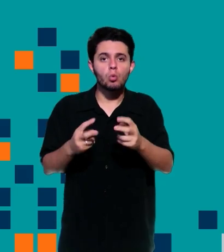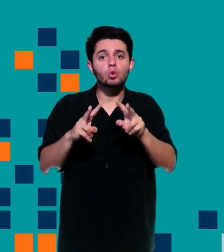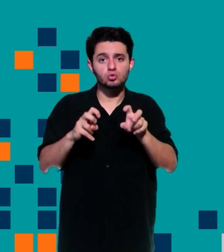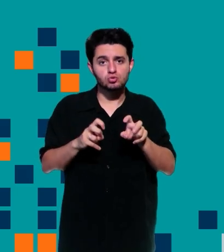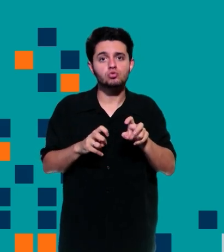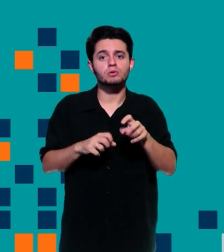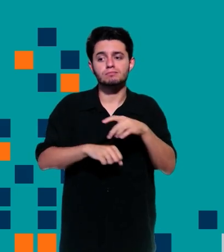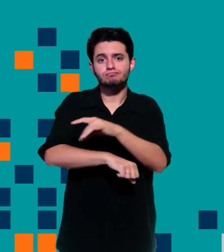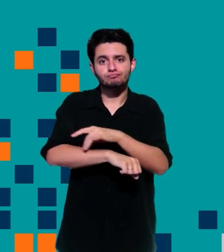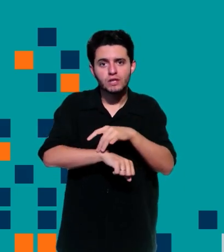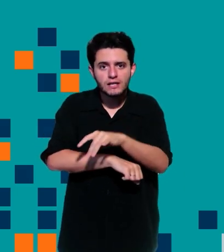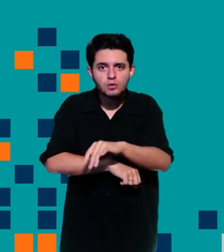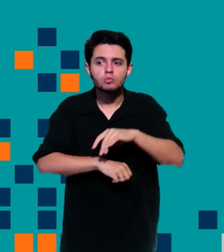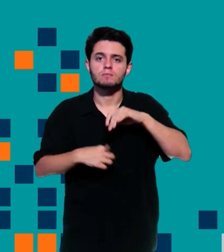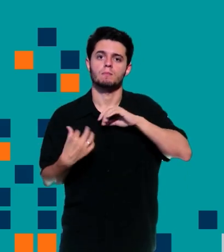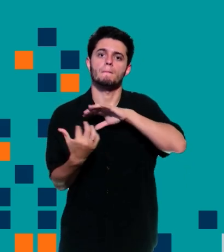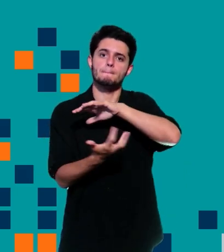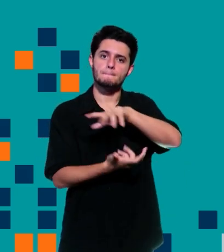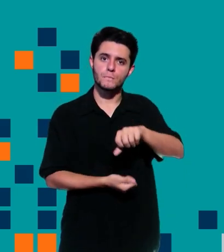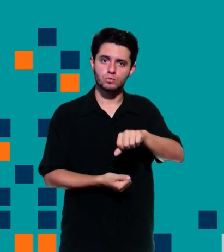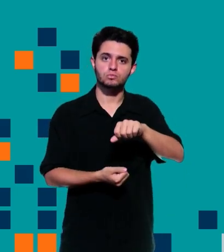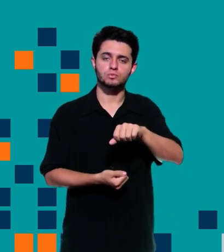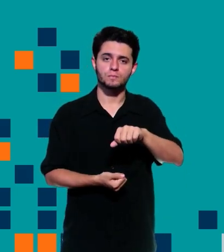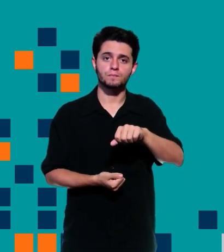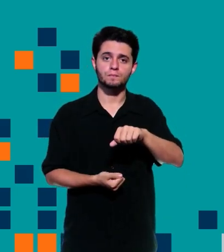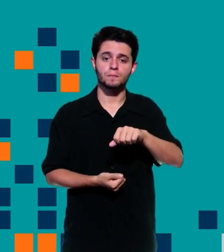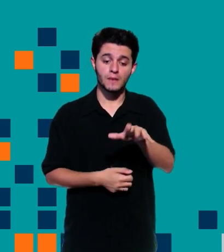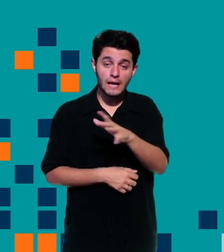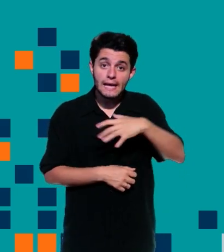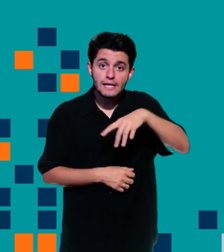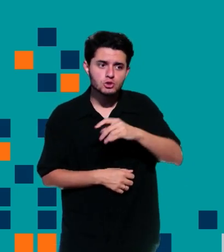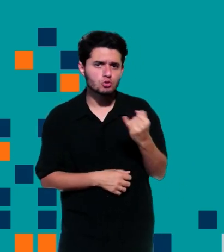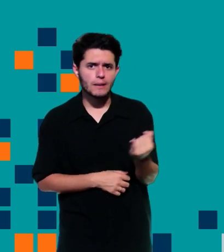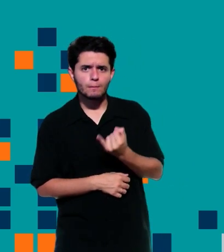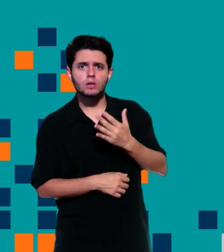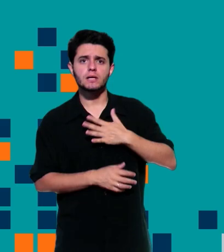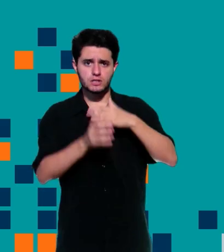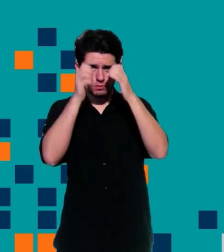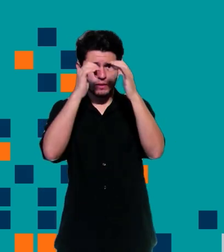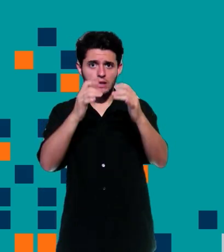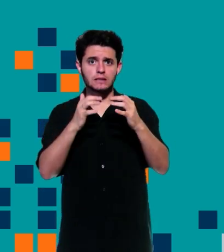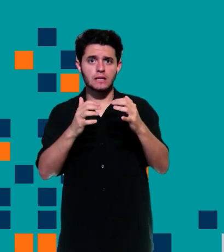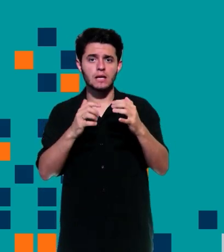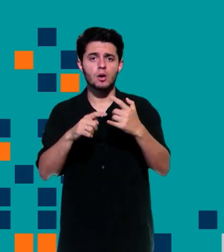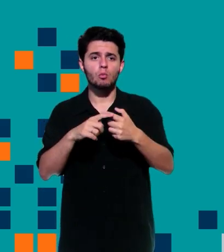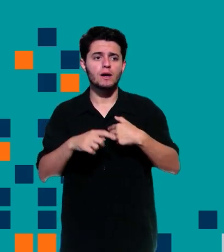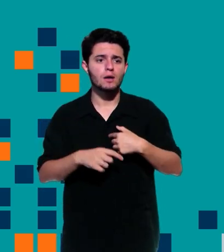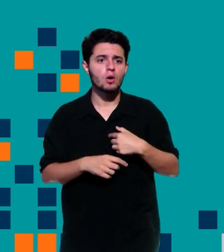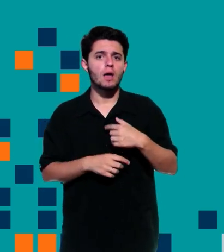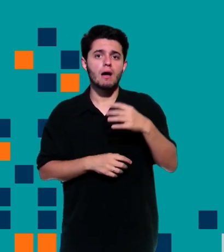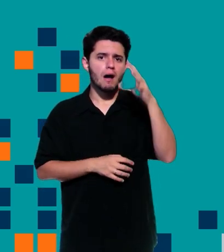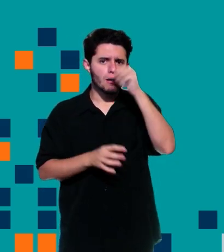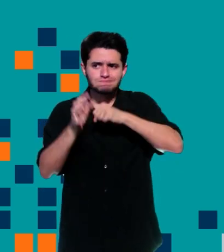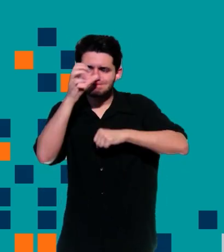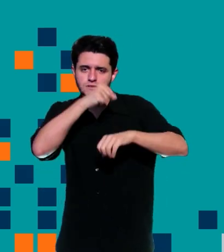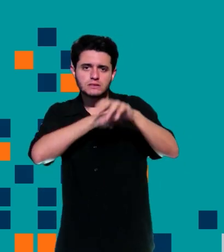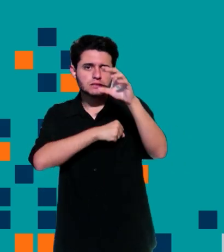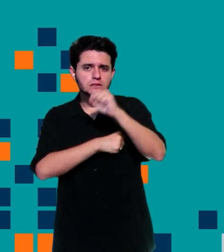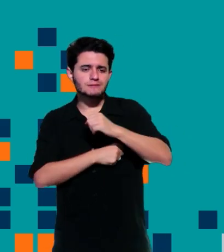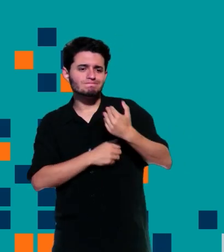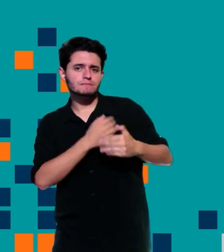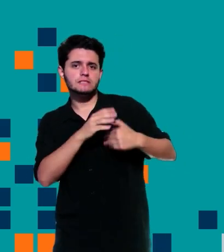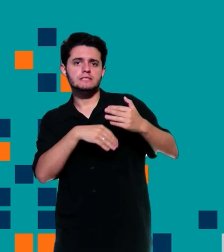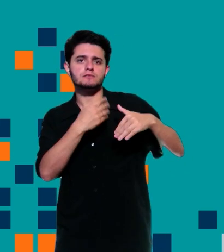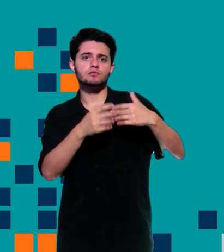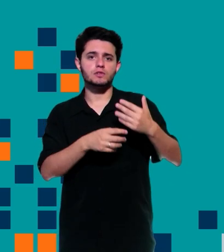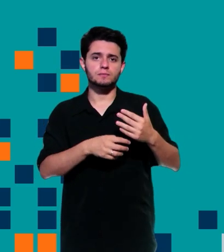muito importantes para a minha cabeça, porque ele abria a cabeça de todo mundo. Ele tinha, a intenção dele era plantar uma semente na